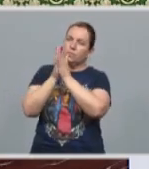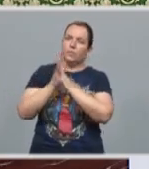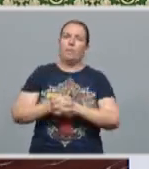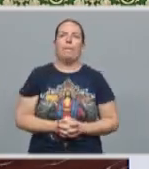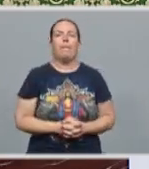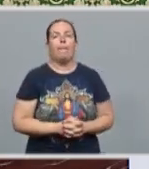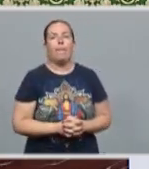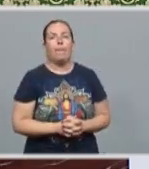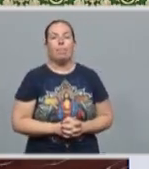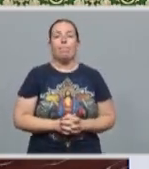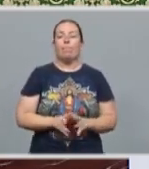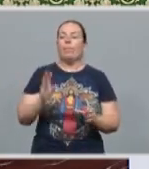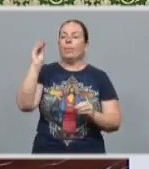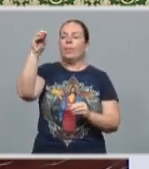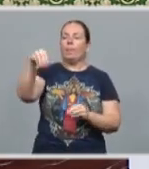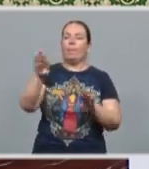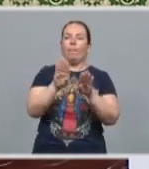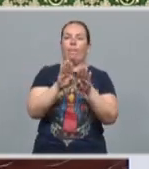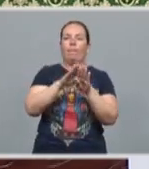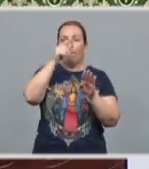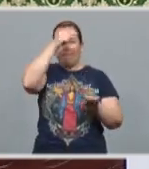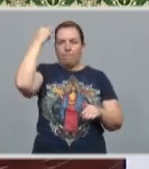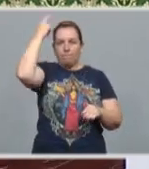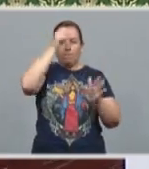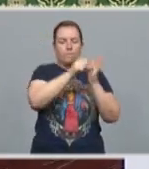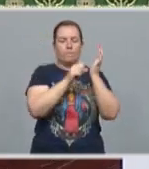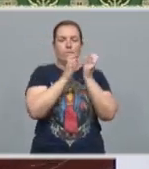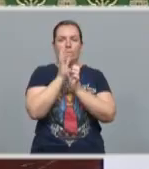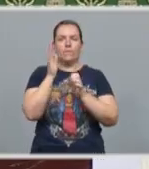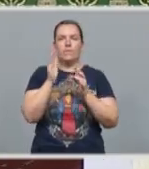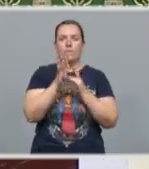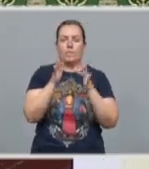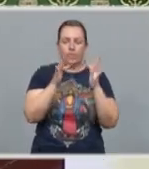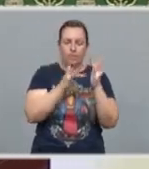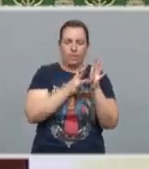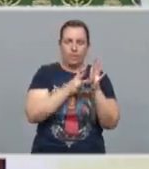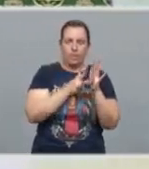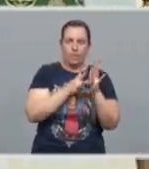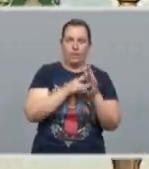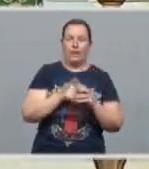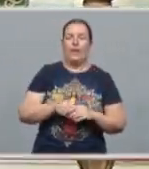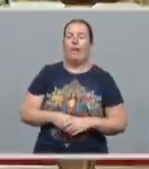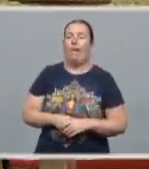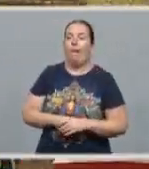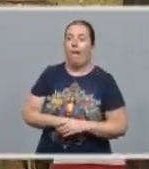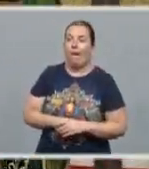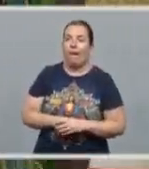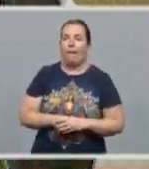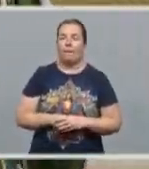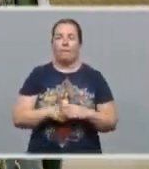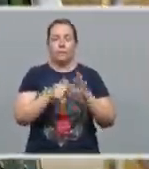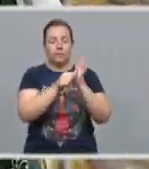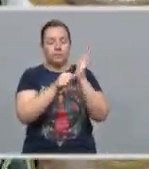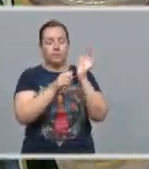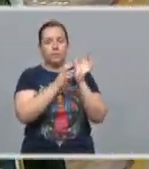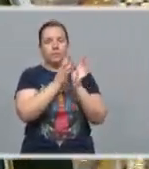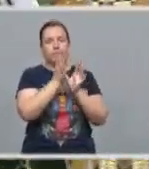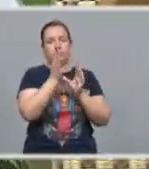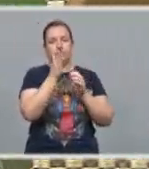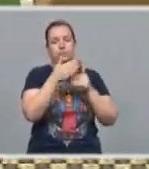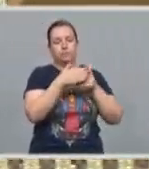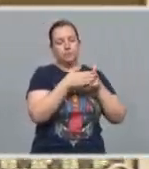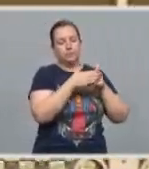oração. Coloquemos nas santas chagas de Jesus. Cantemos juntos. Chagas